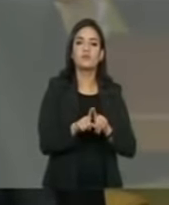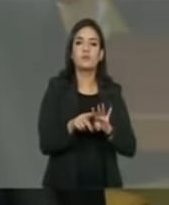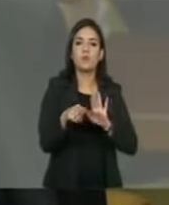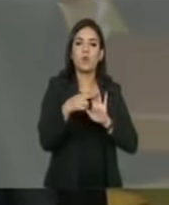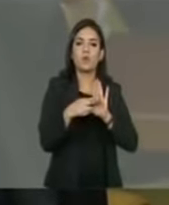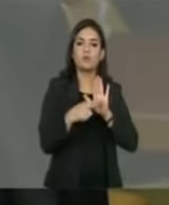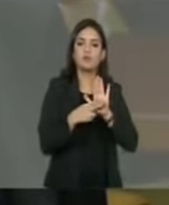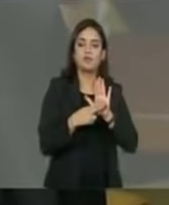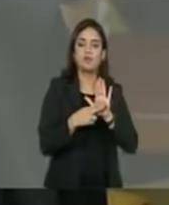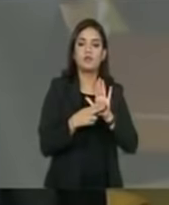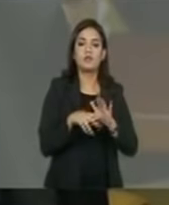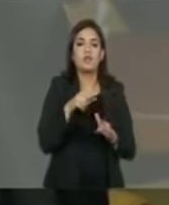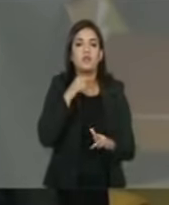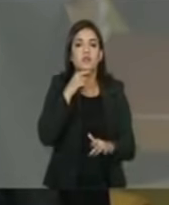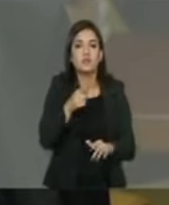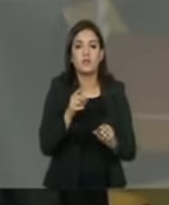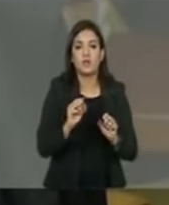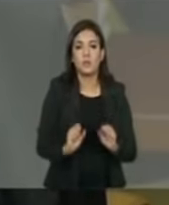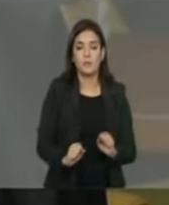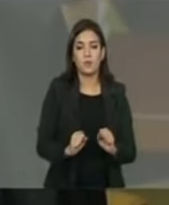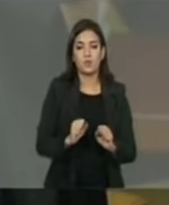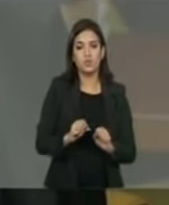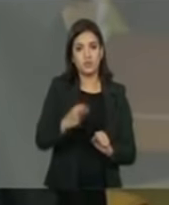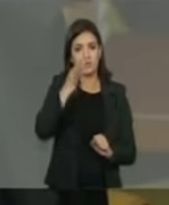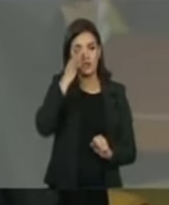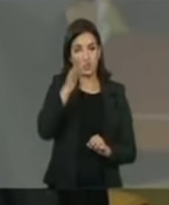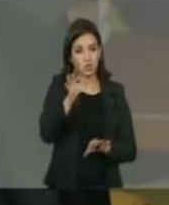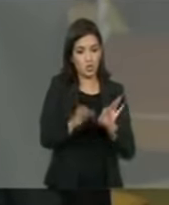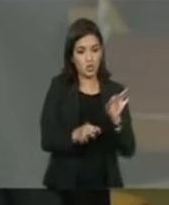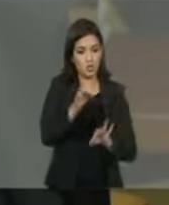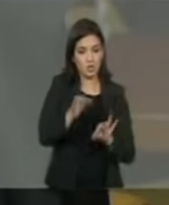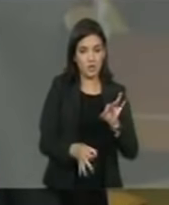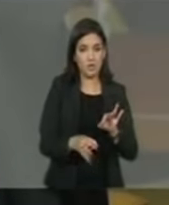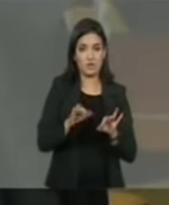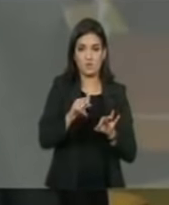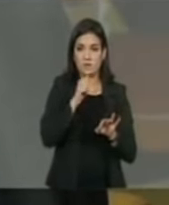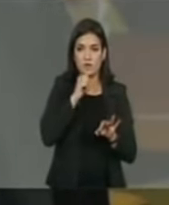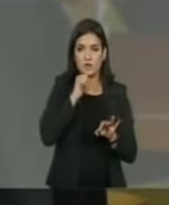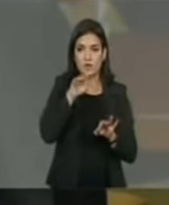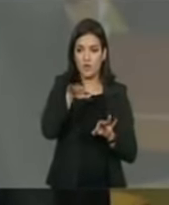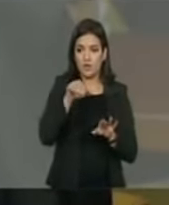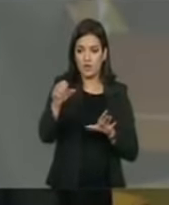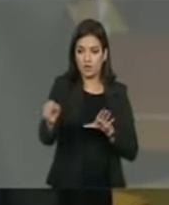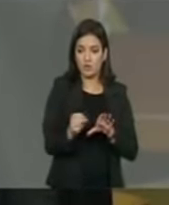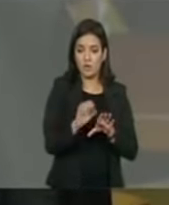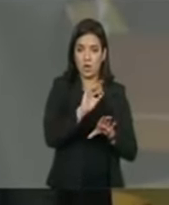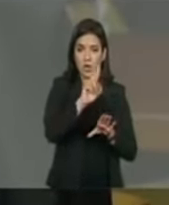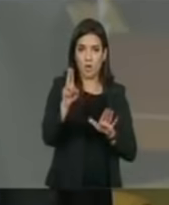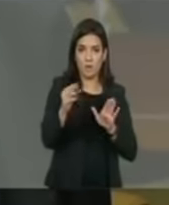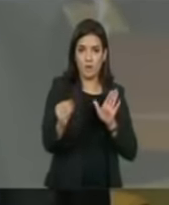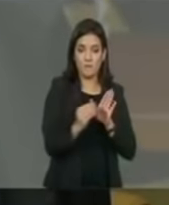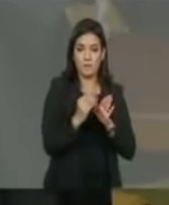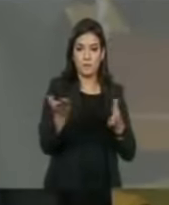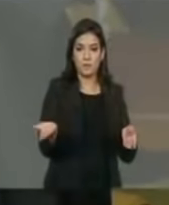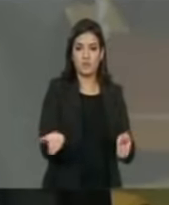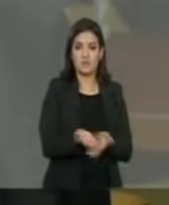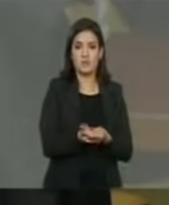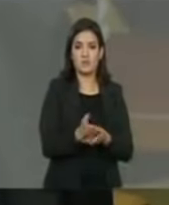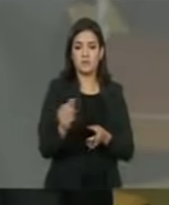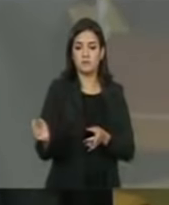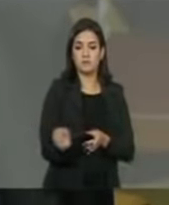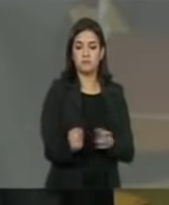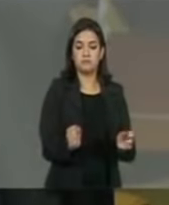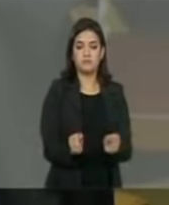ninguém pode ser julgado sem ter sido regularmente citado chamado o processo e que enquanto arguido